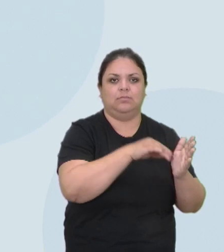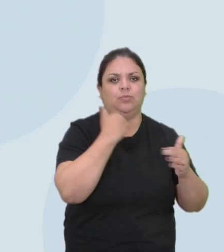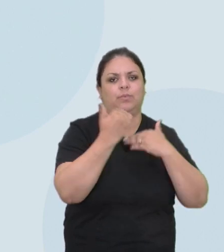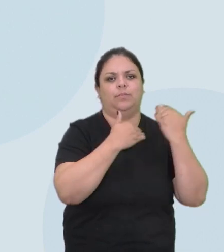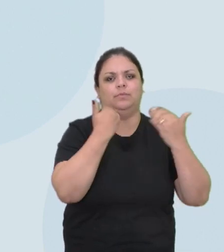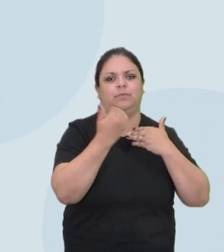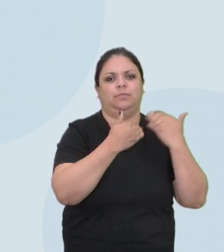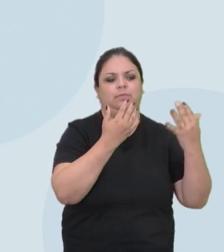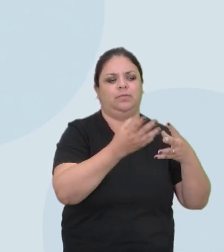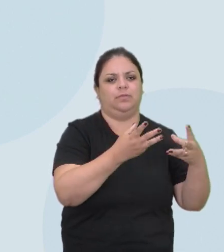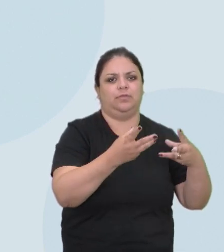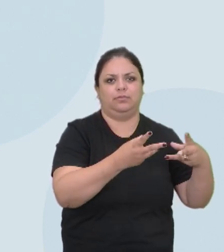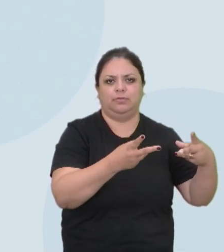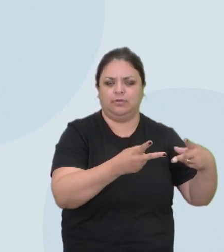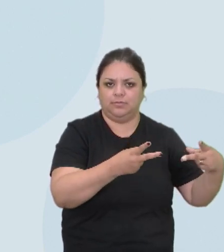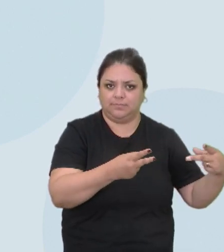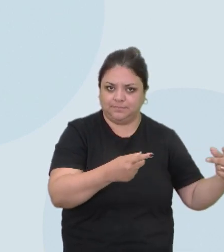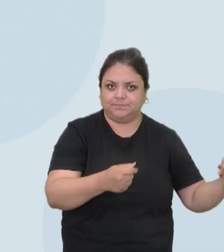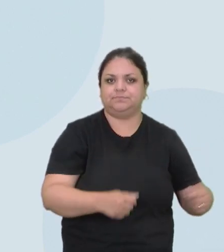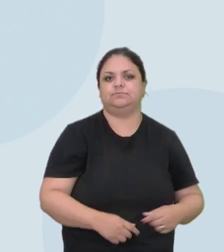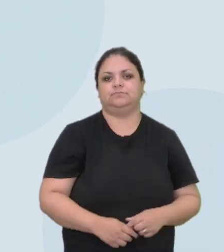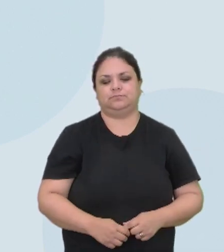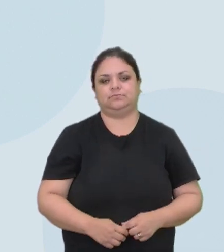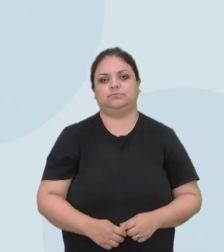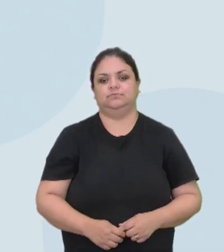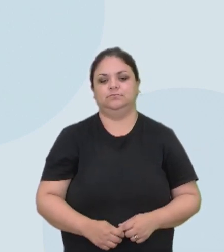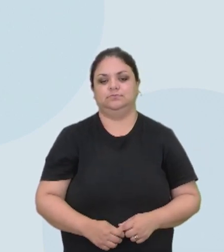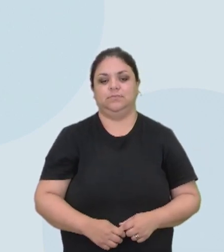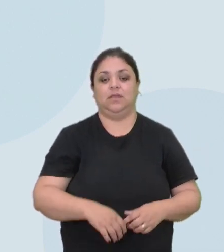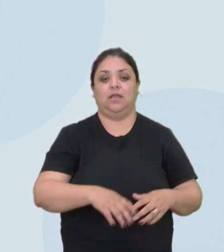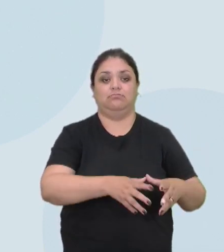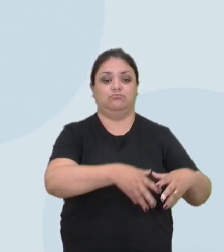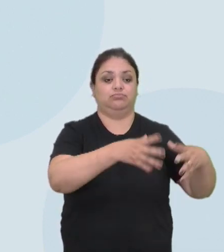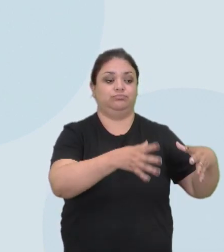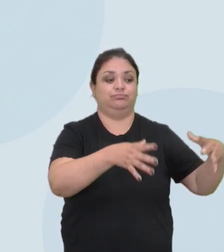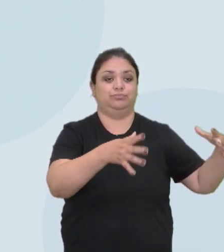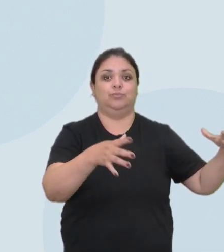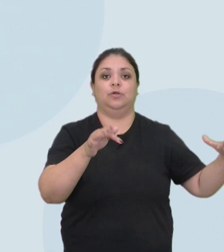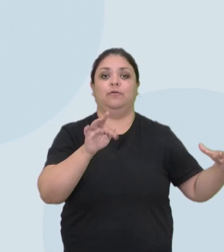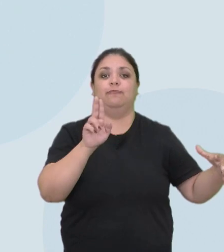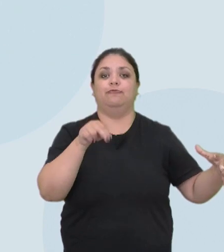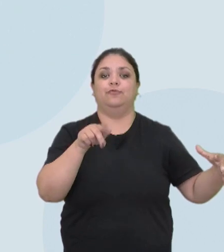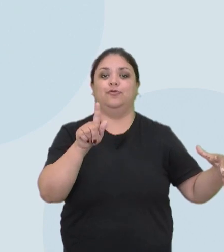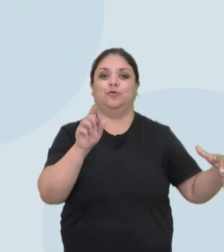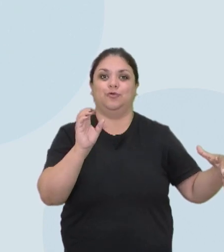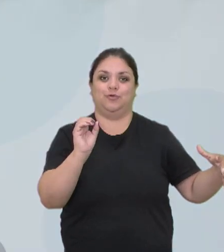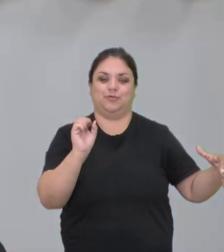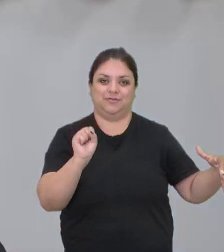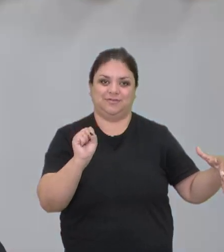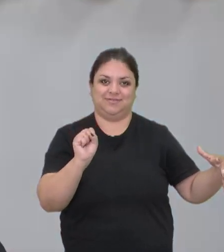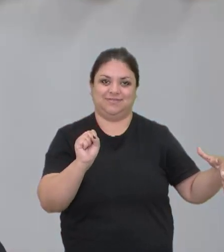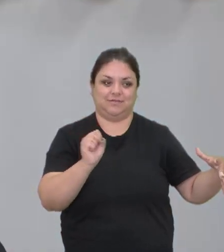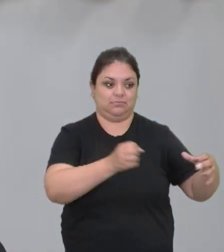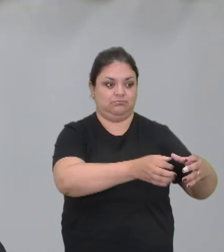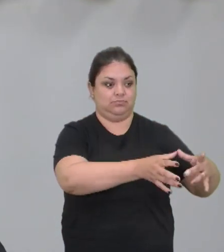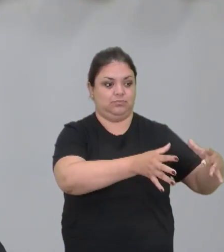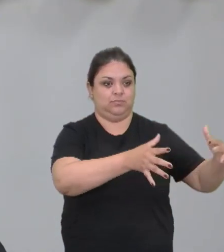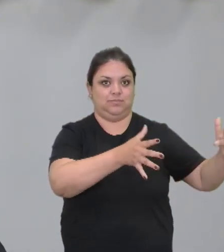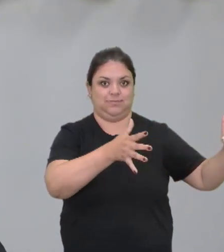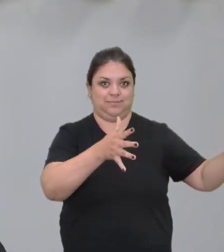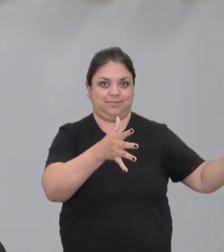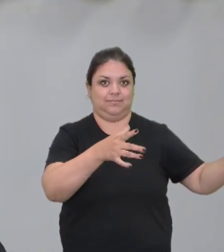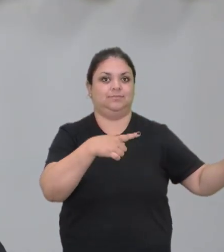de bactérias, e a multiplicação de fungos. Então, por isso, né, que lá no início a gente falou das